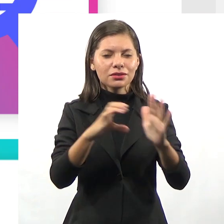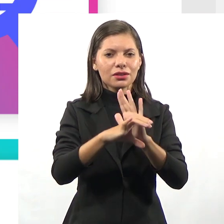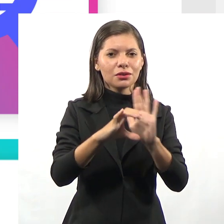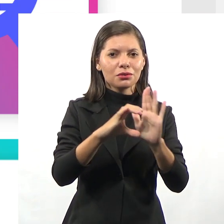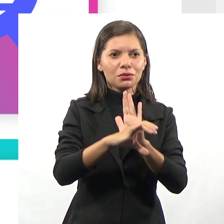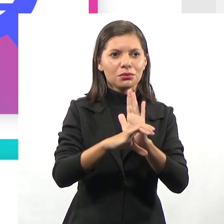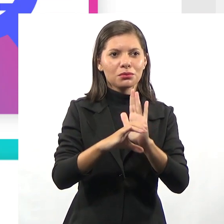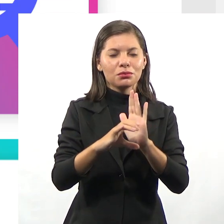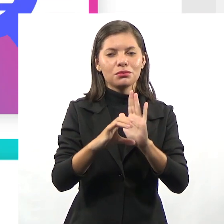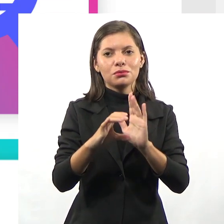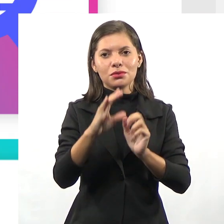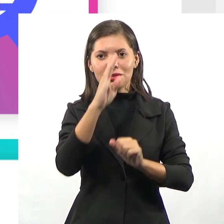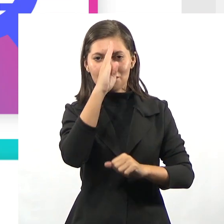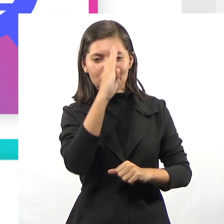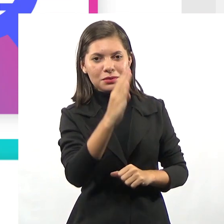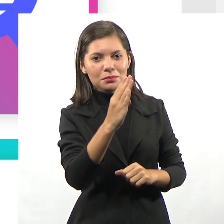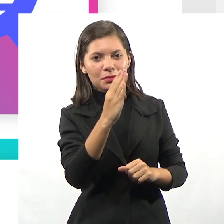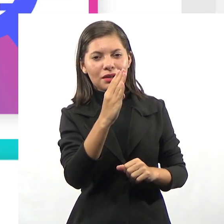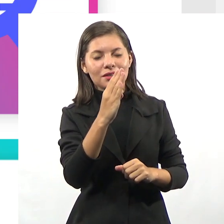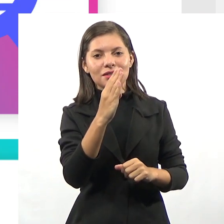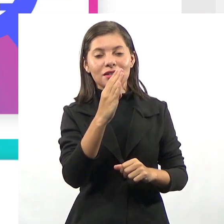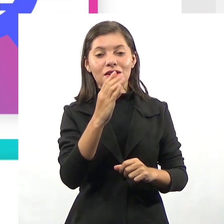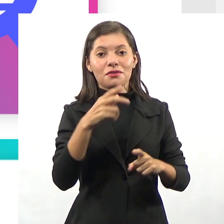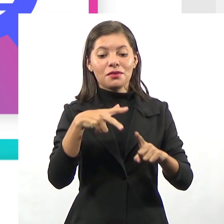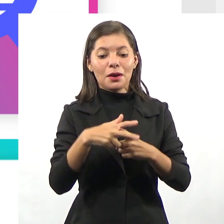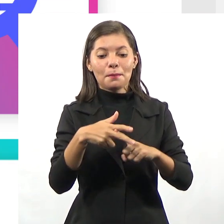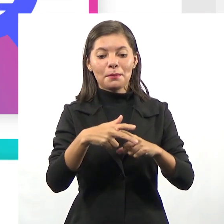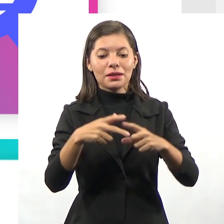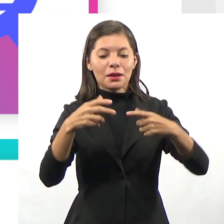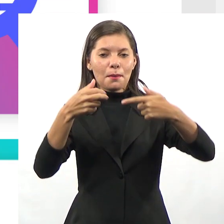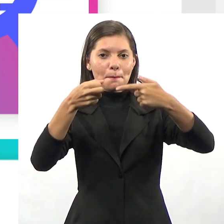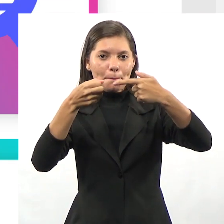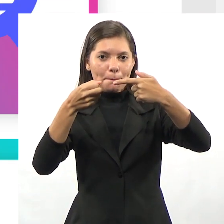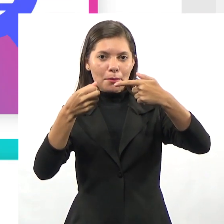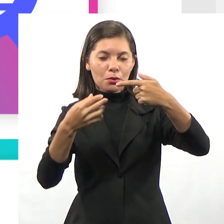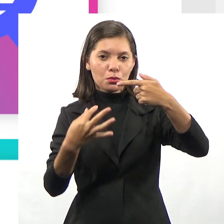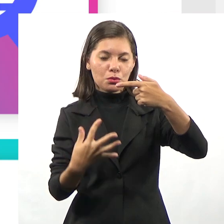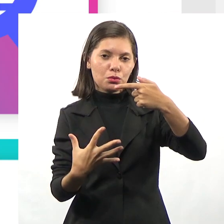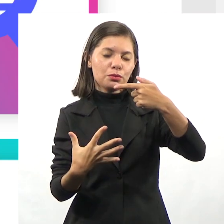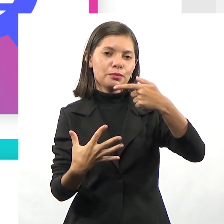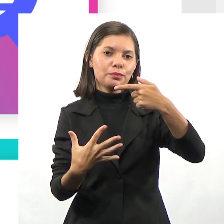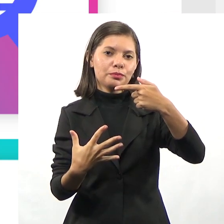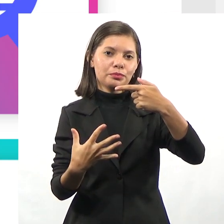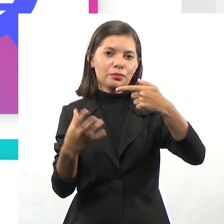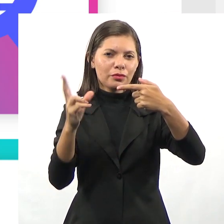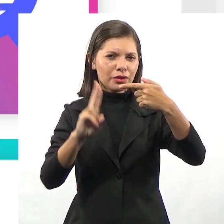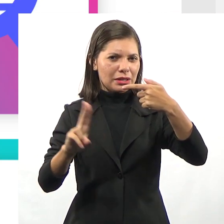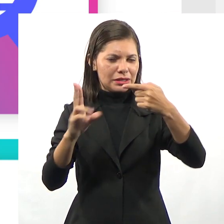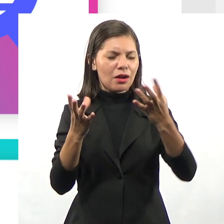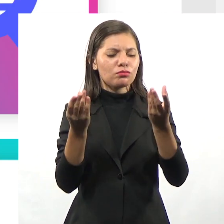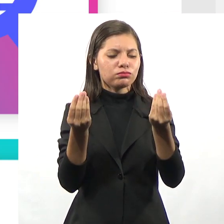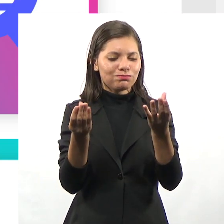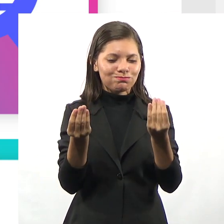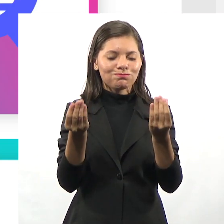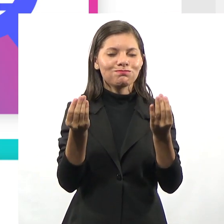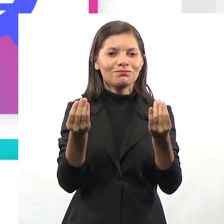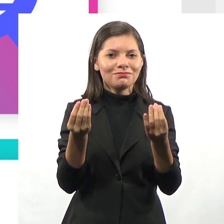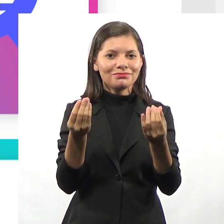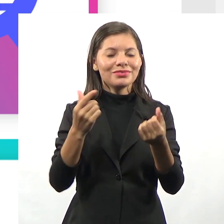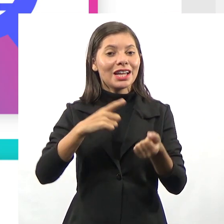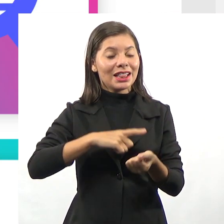As principais ferramentas de busca, o Google, mais utilizado, Mas existem outras ferramentas de busca